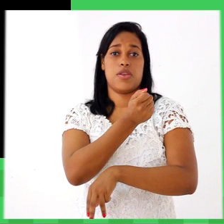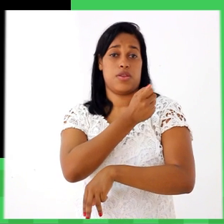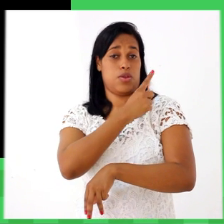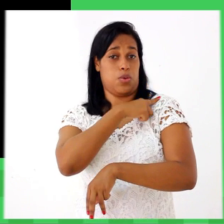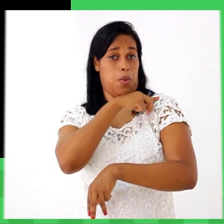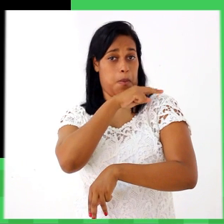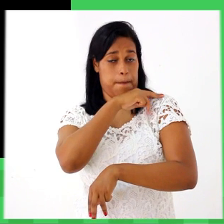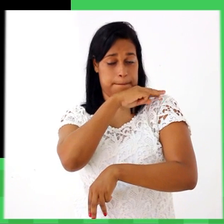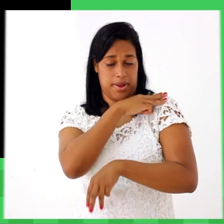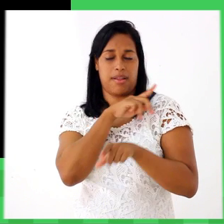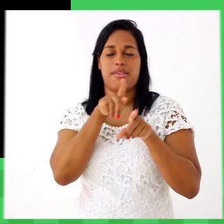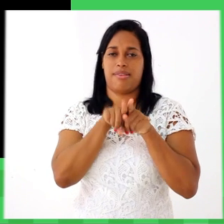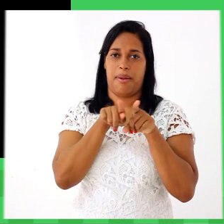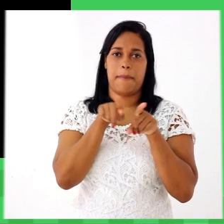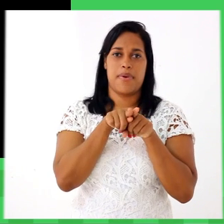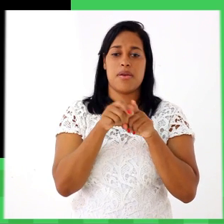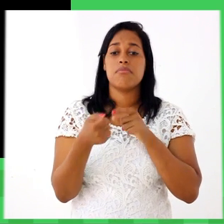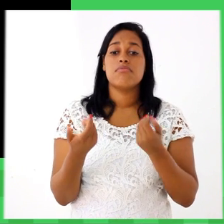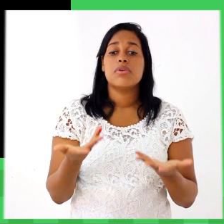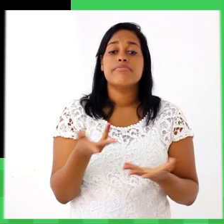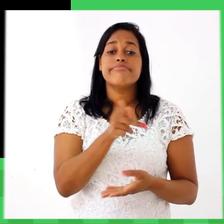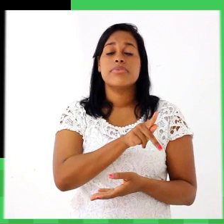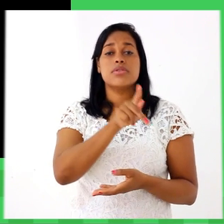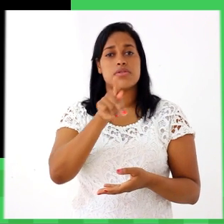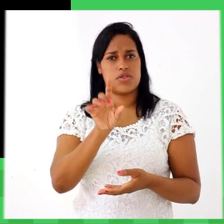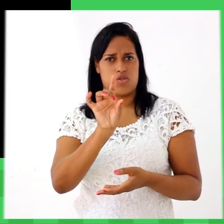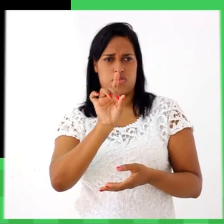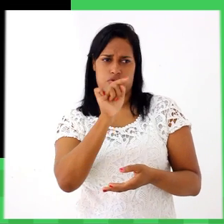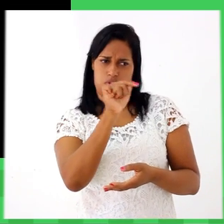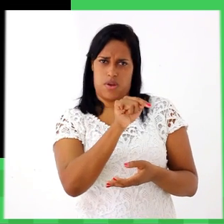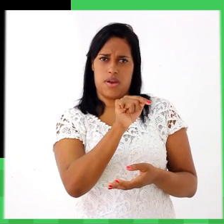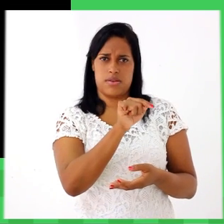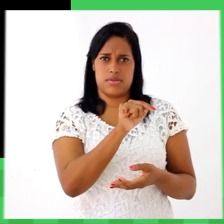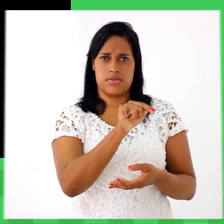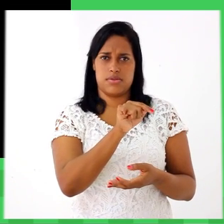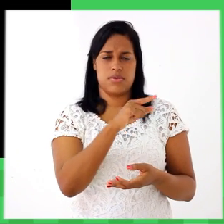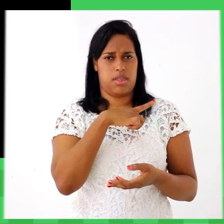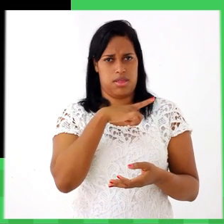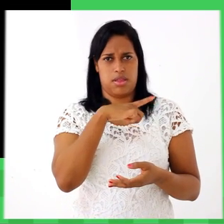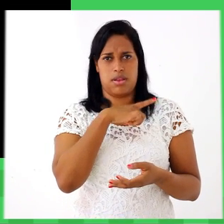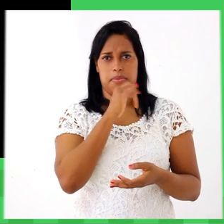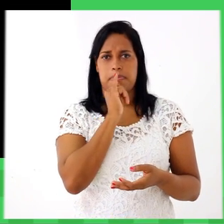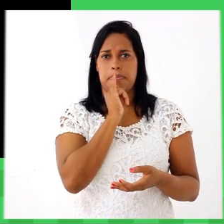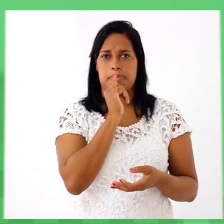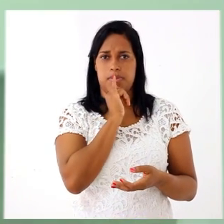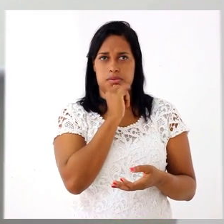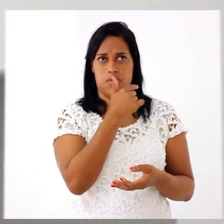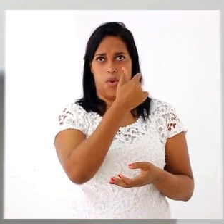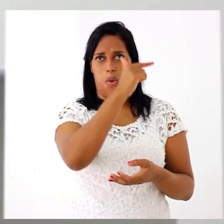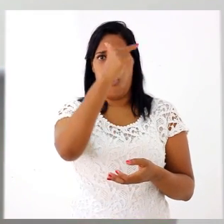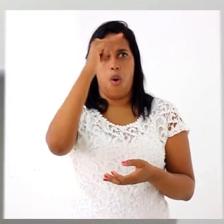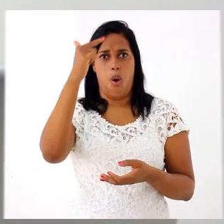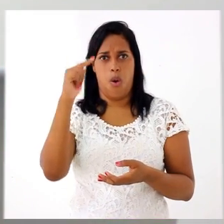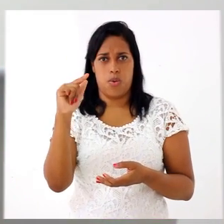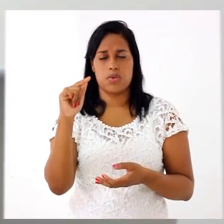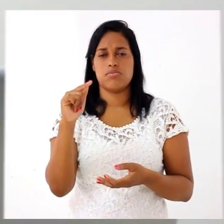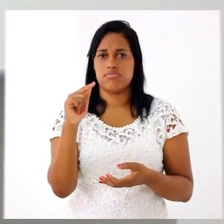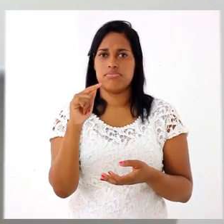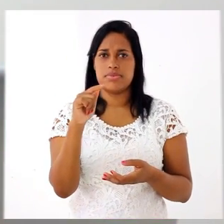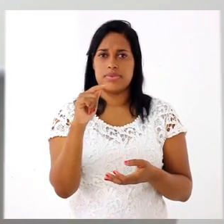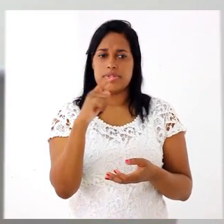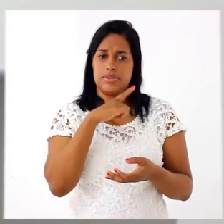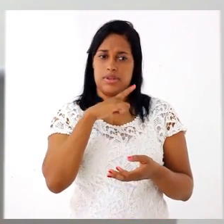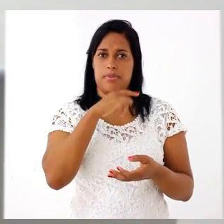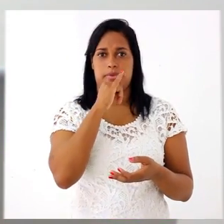Então, mas, professor, são só esses atributos? Eu não poderia ter outros atributos